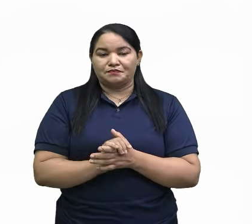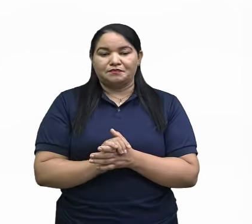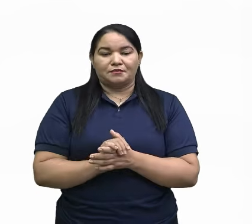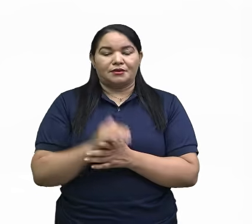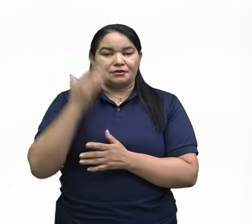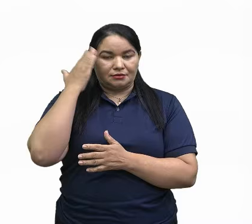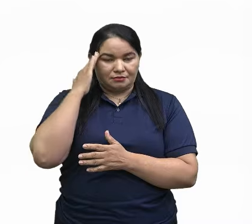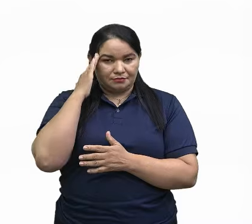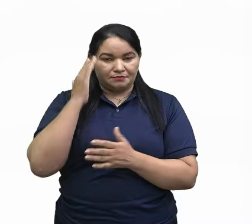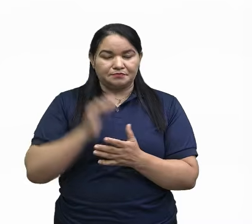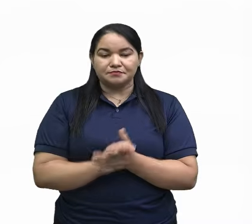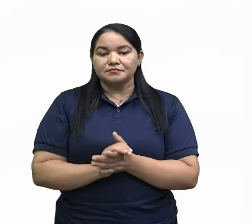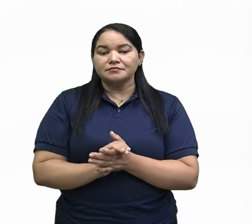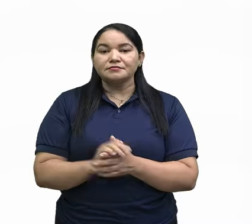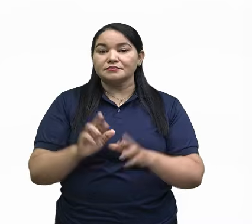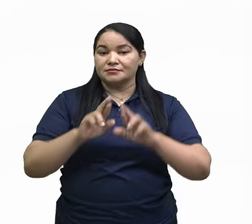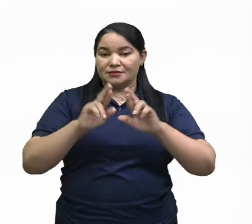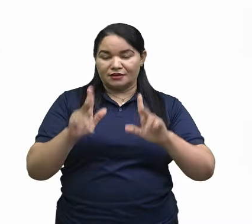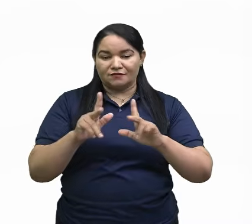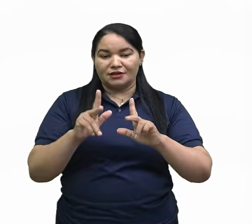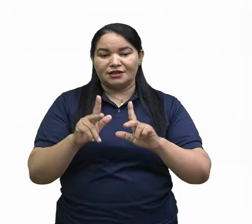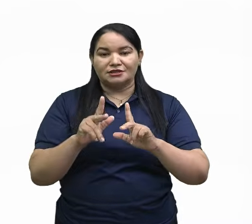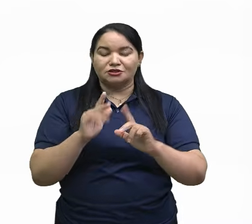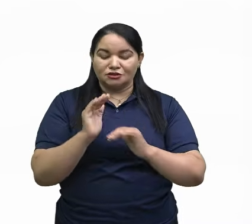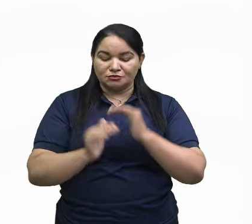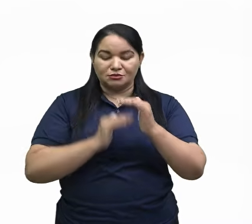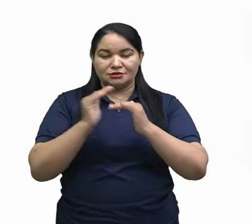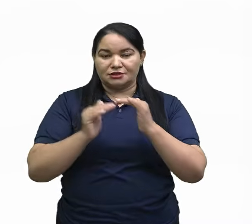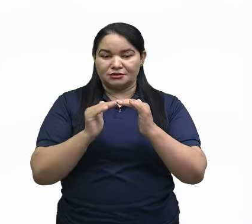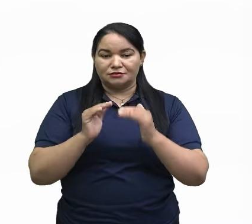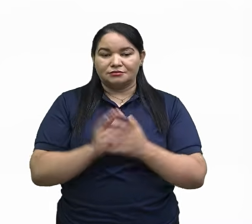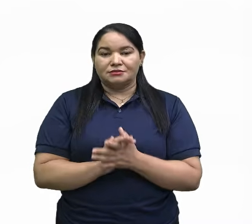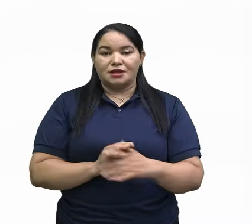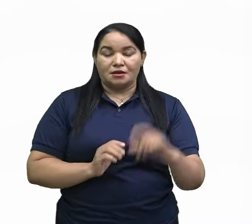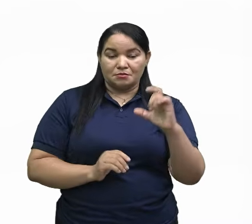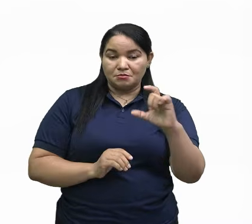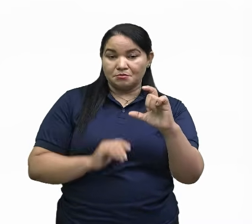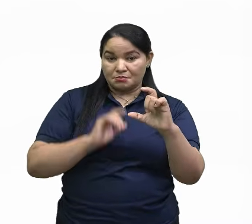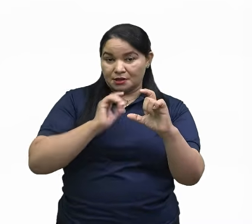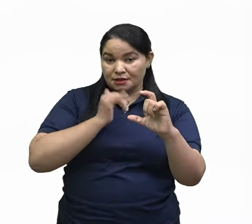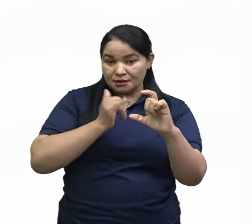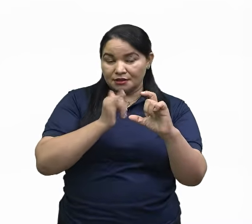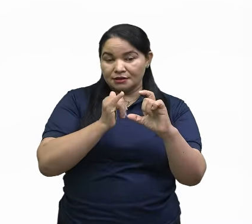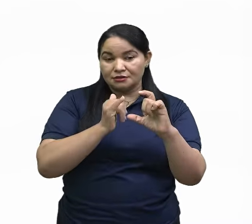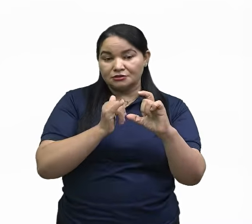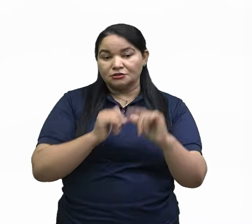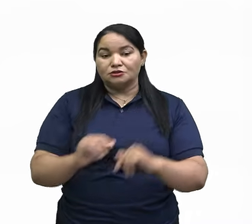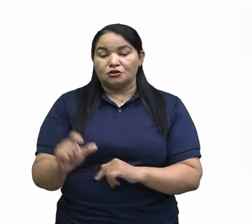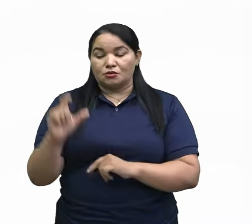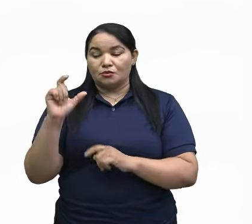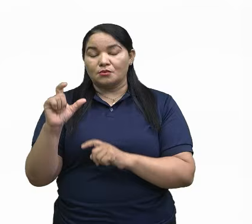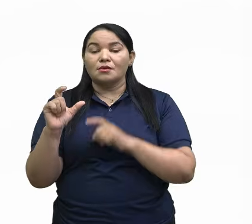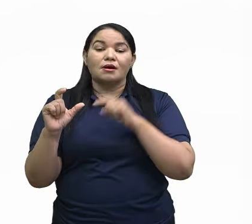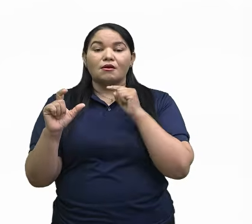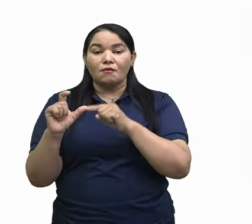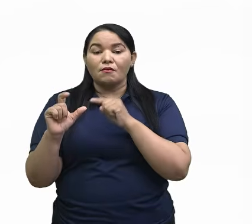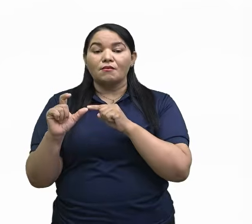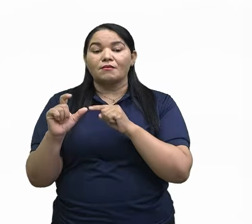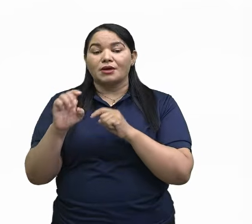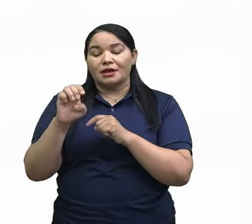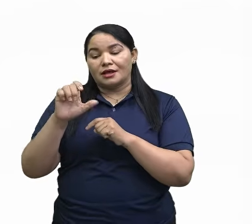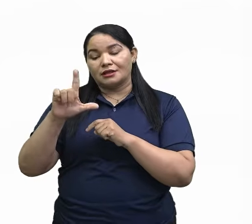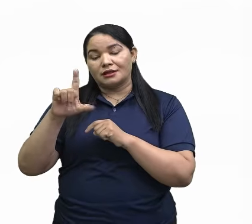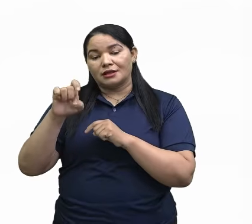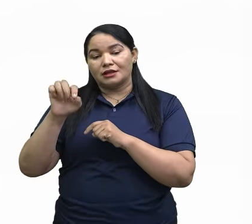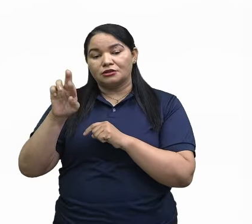tem diferenças entre os dois processos. Pilha é uma coisa, eletrólise é outra coisa,